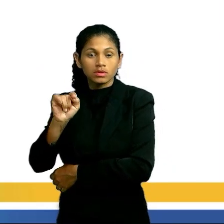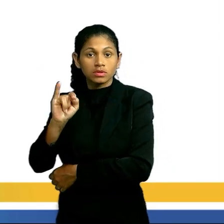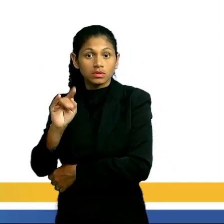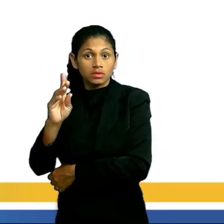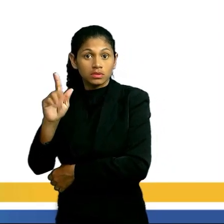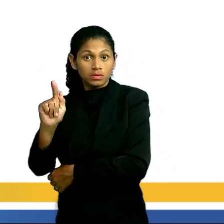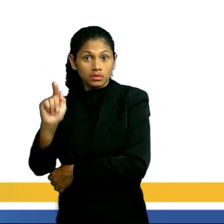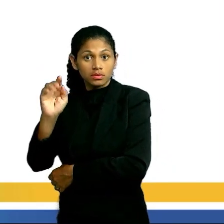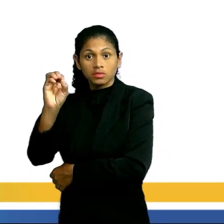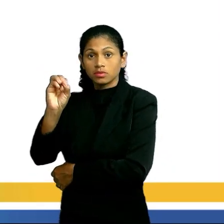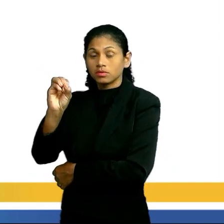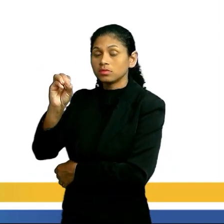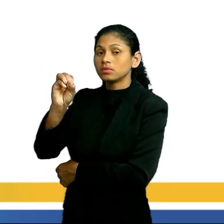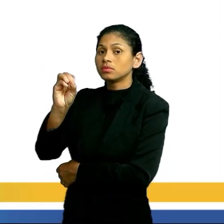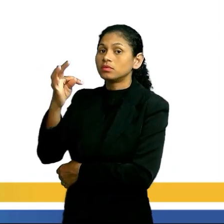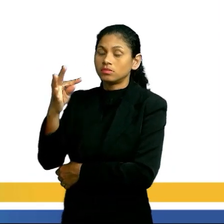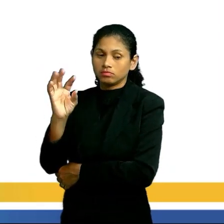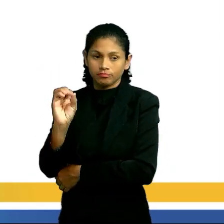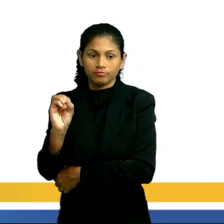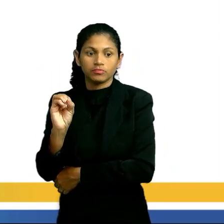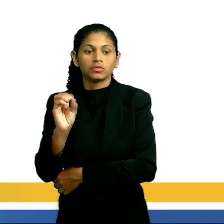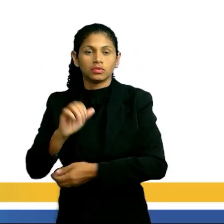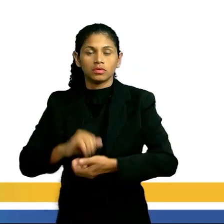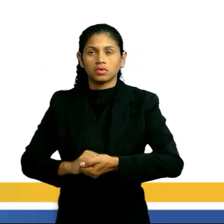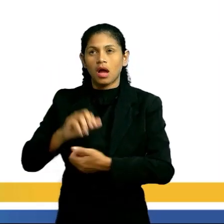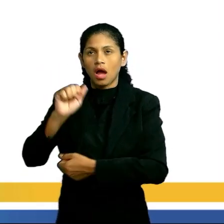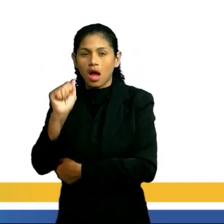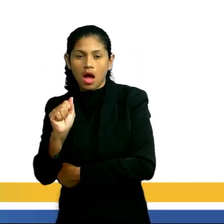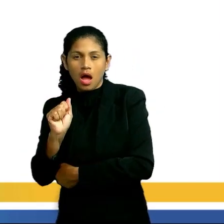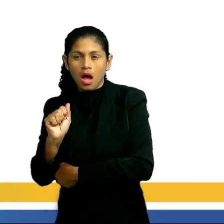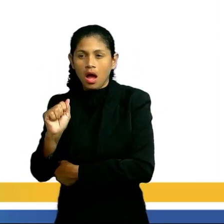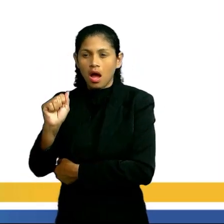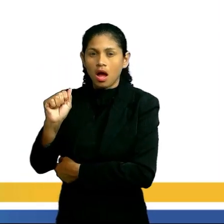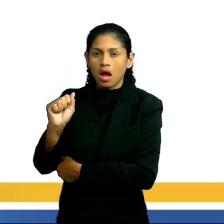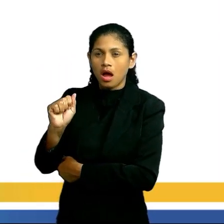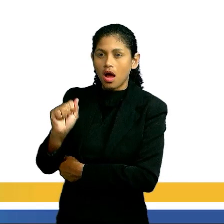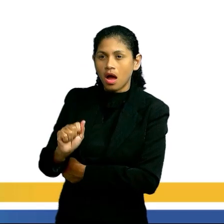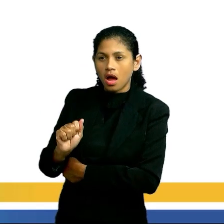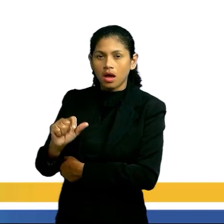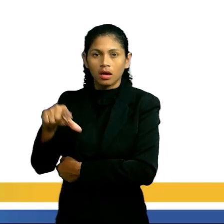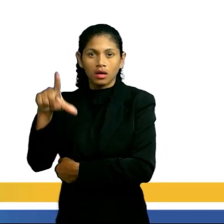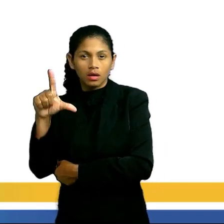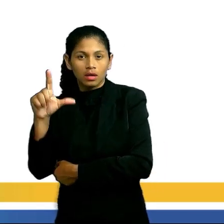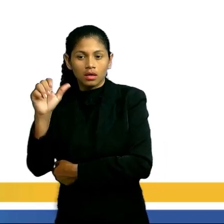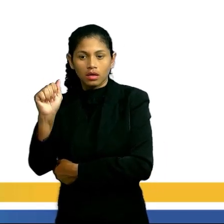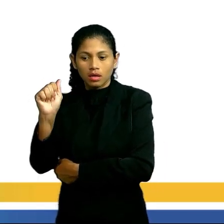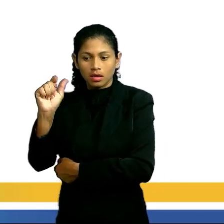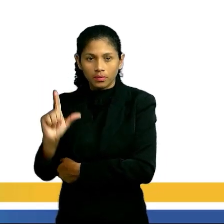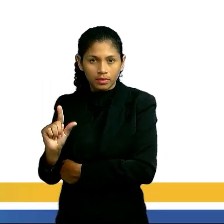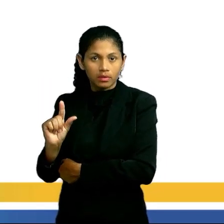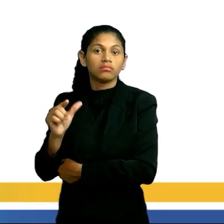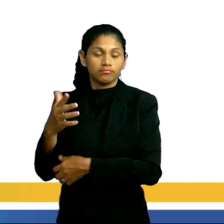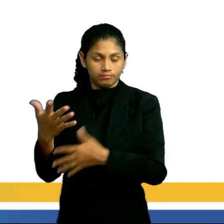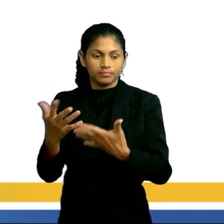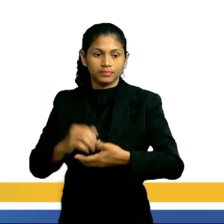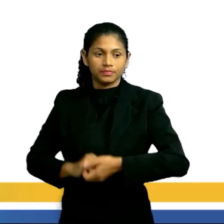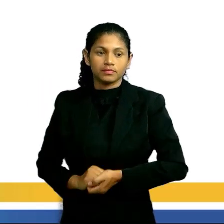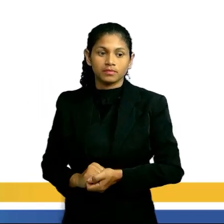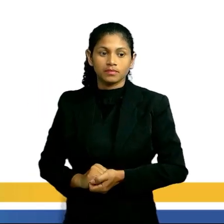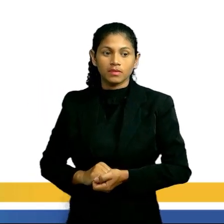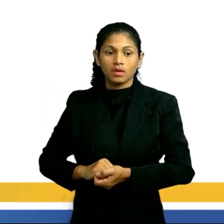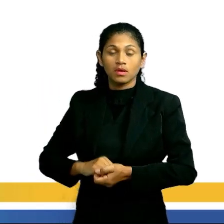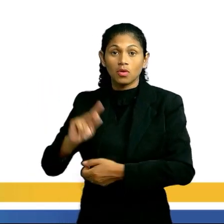idênticos. Azão, azão, azinho, azinho. E heterozigoto é o indivíduo que apresenta